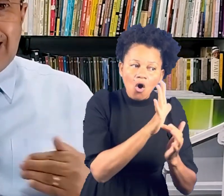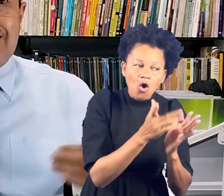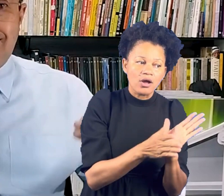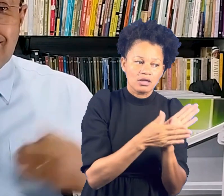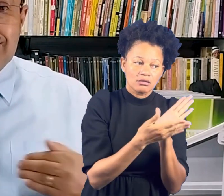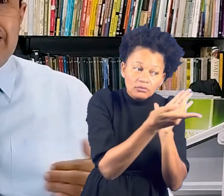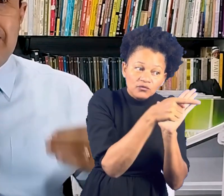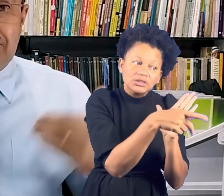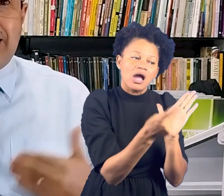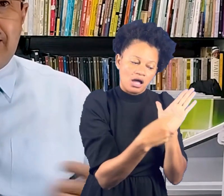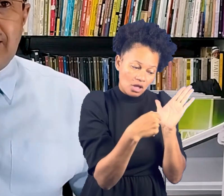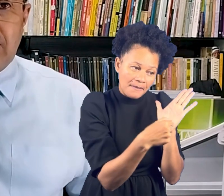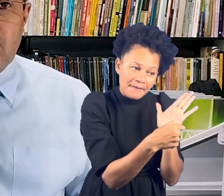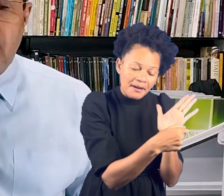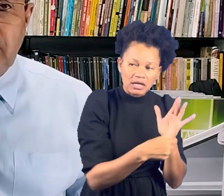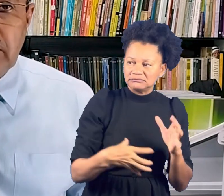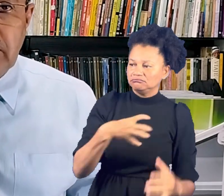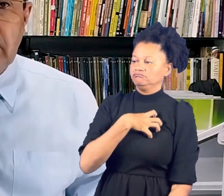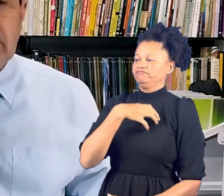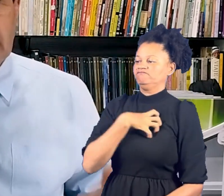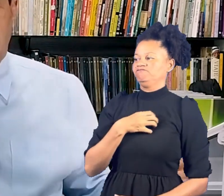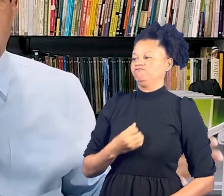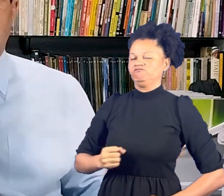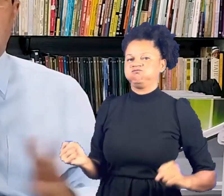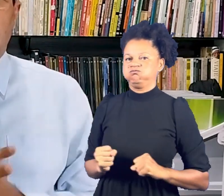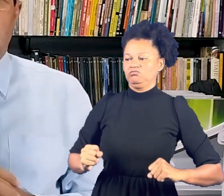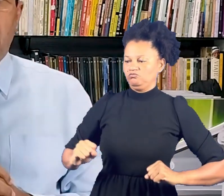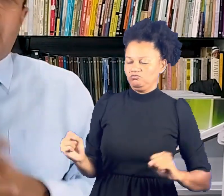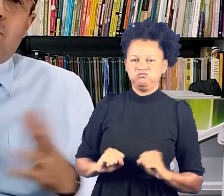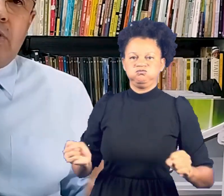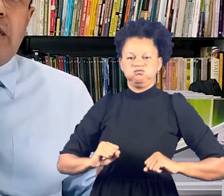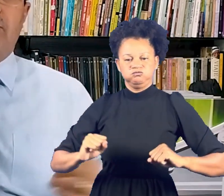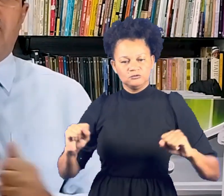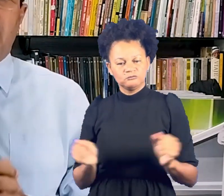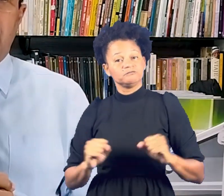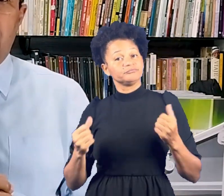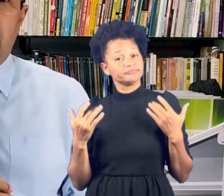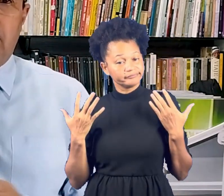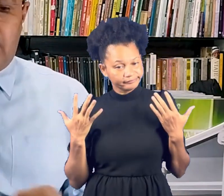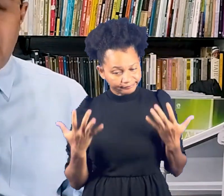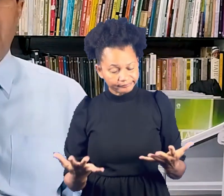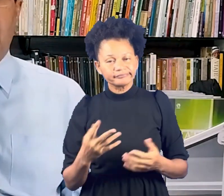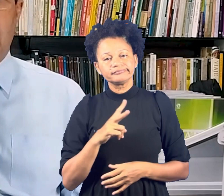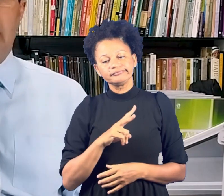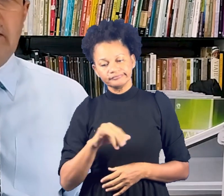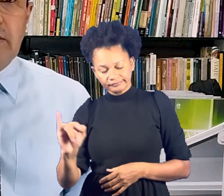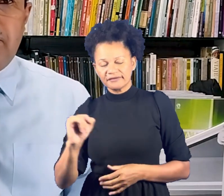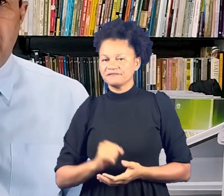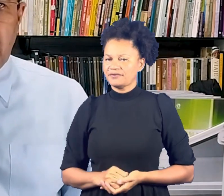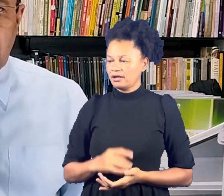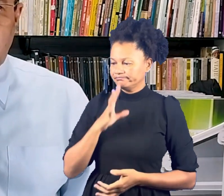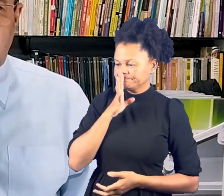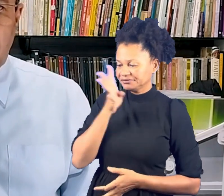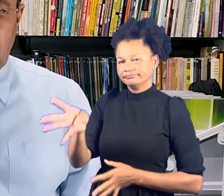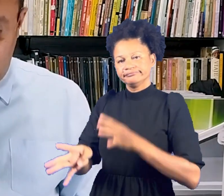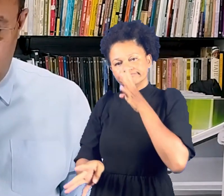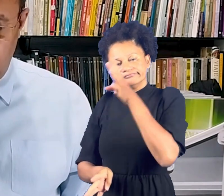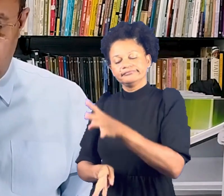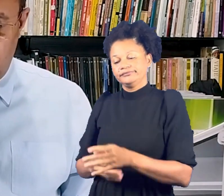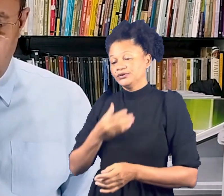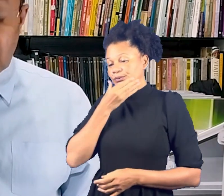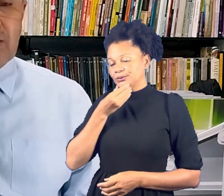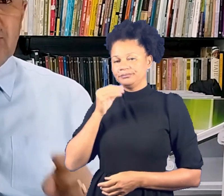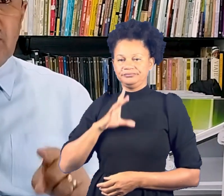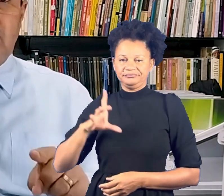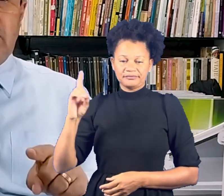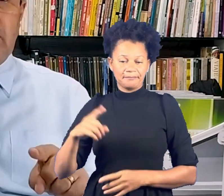palavra está batendo na sua ferida, e aí fica com raiva, Então vai e apedreja o